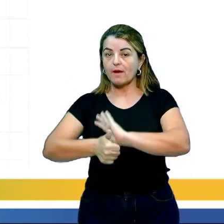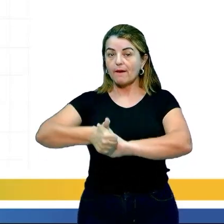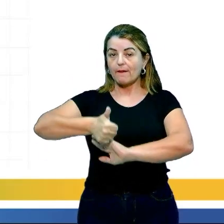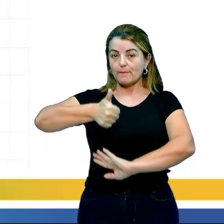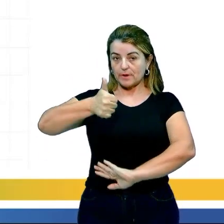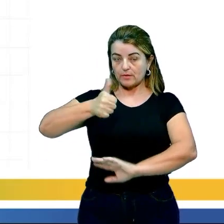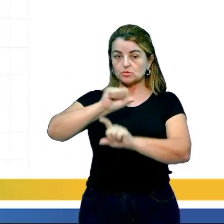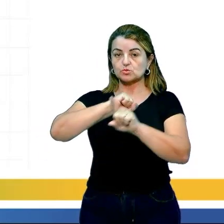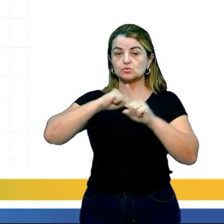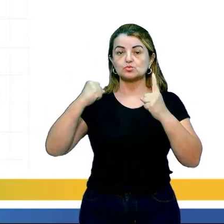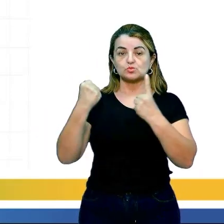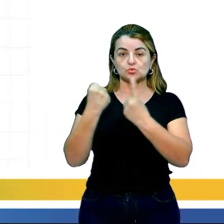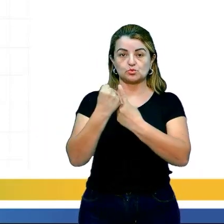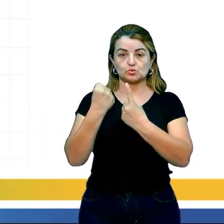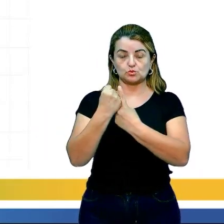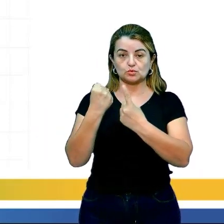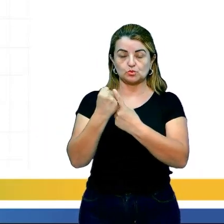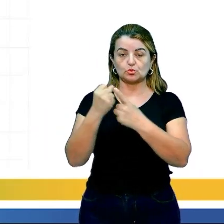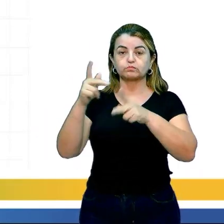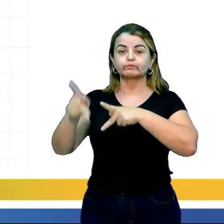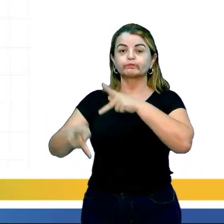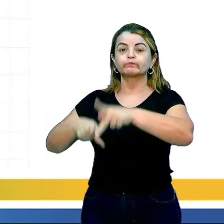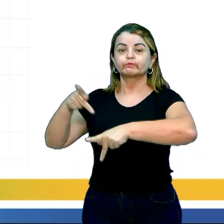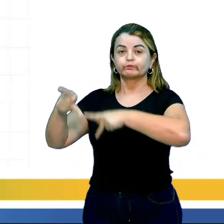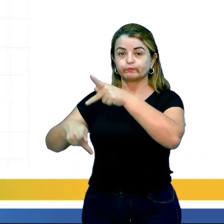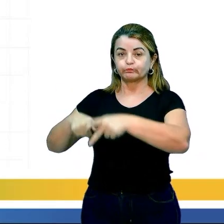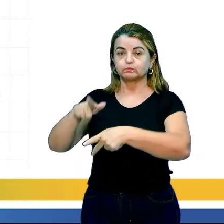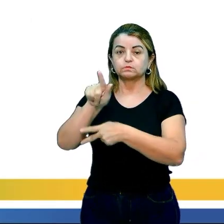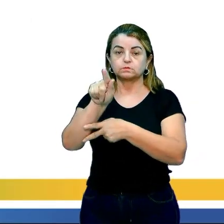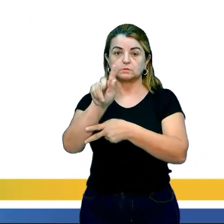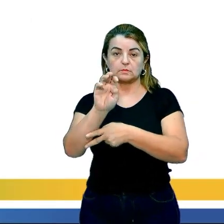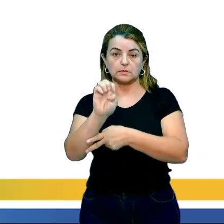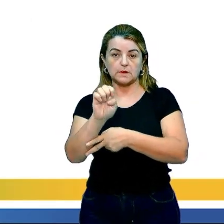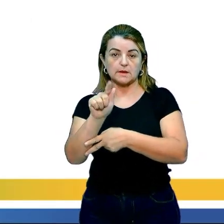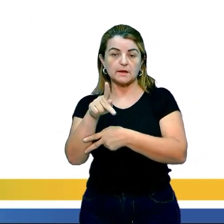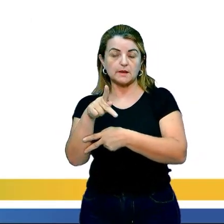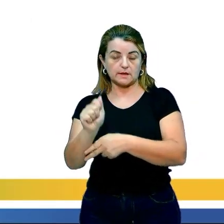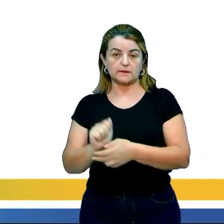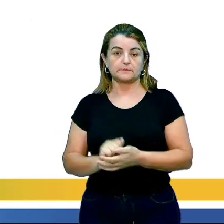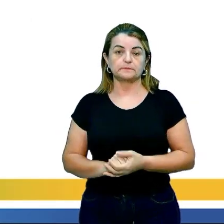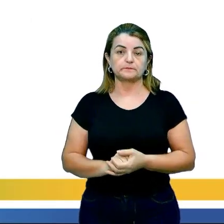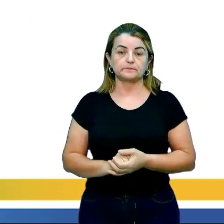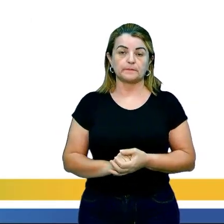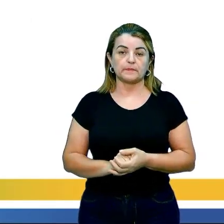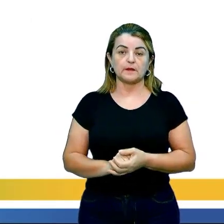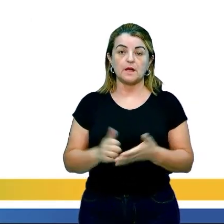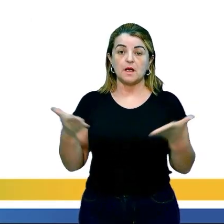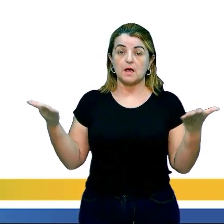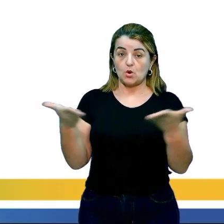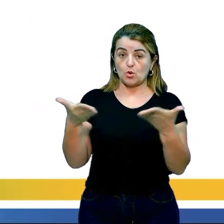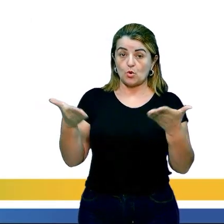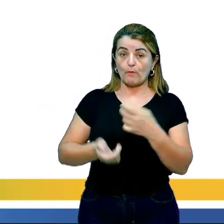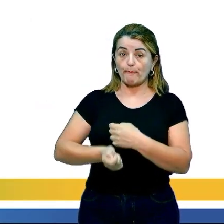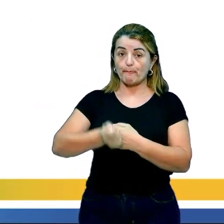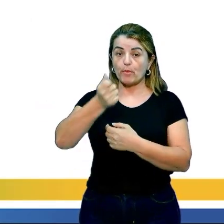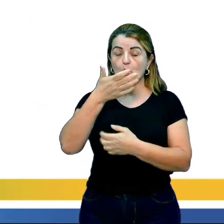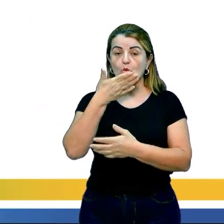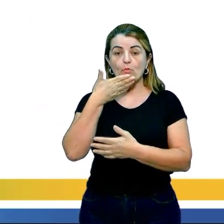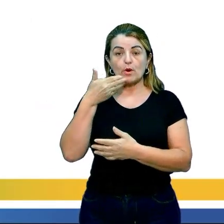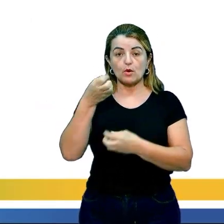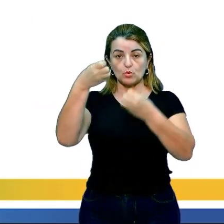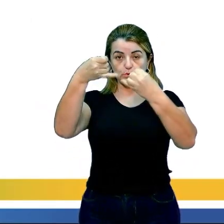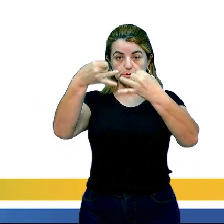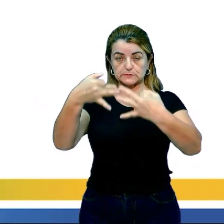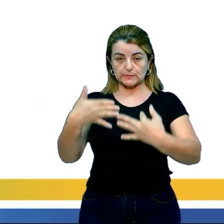social né da civilizações Gregas e agora para a gente entender um pouco melhor sobre